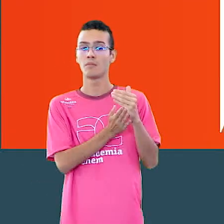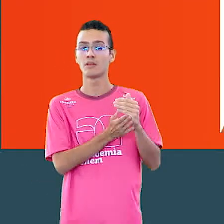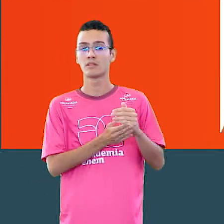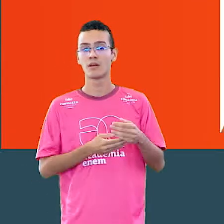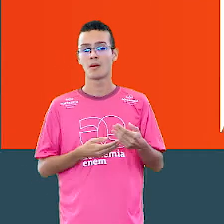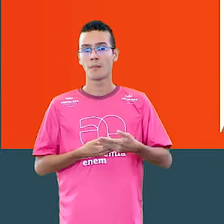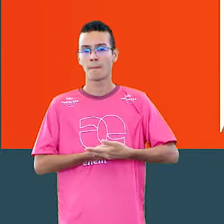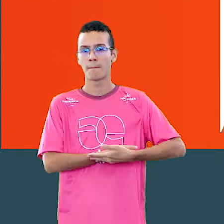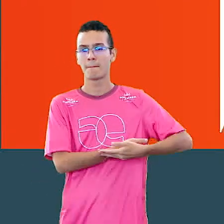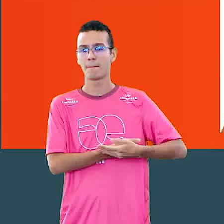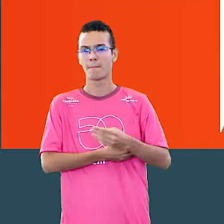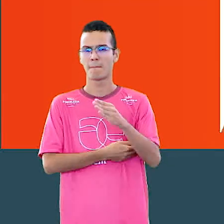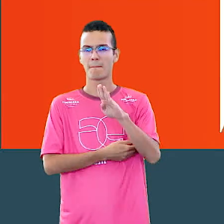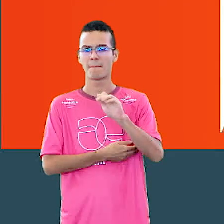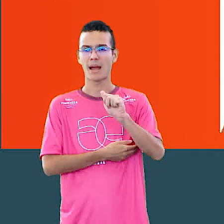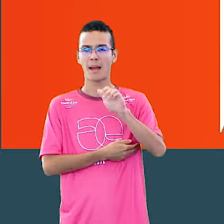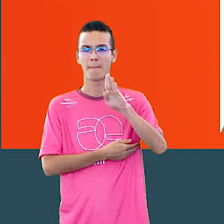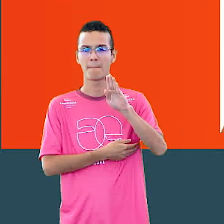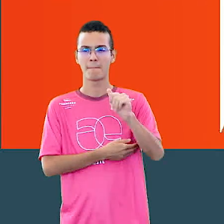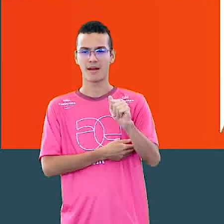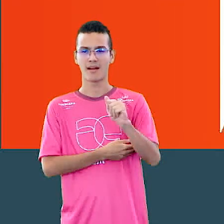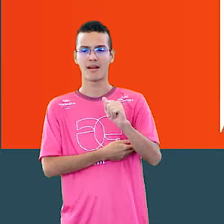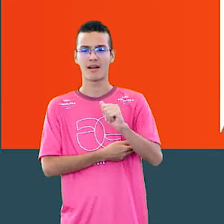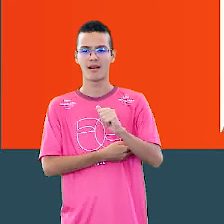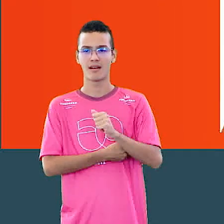doméstica e estudou à noite.